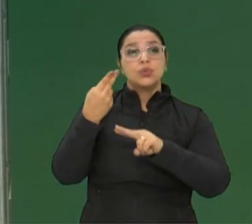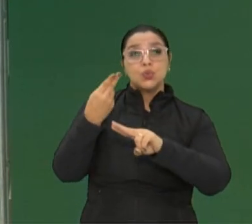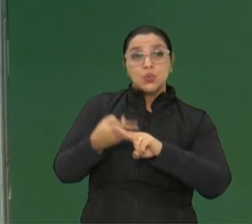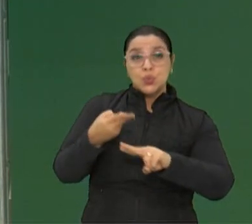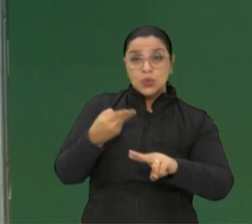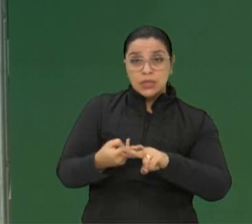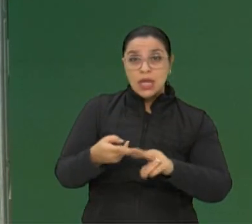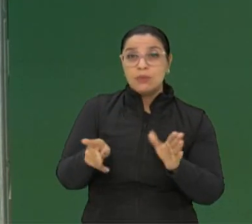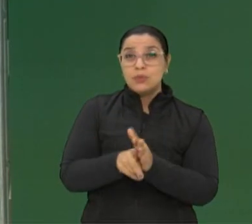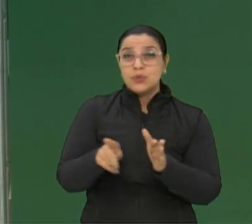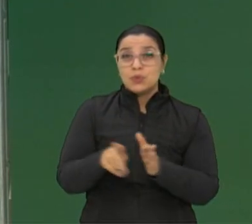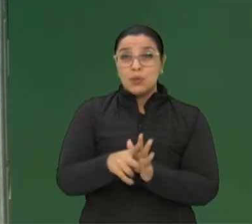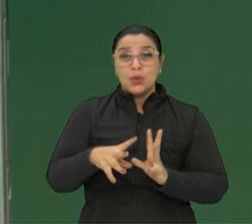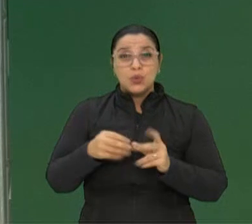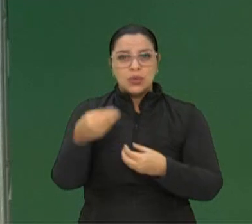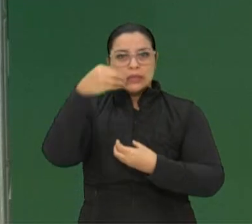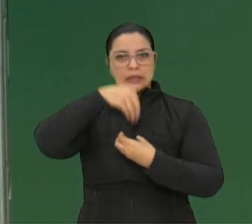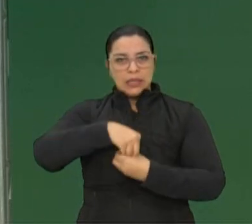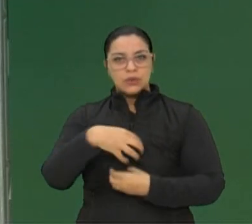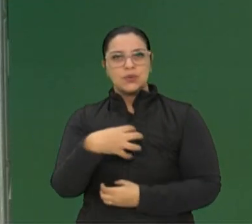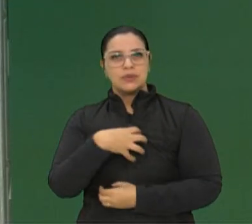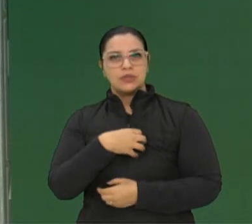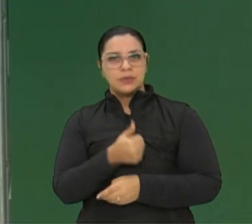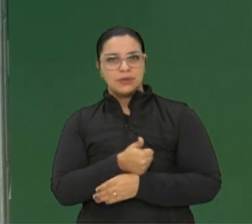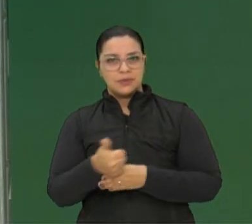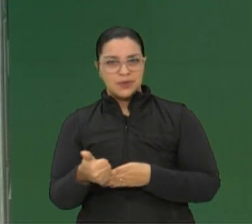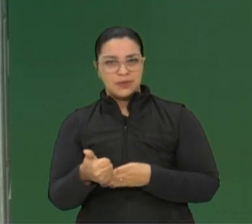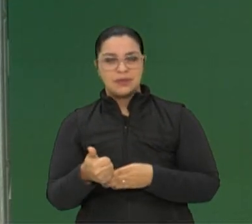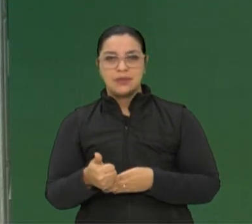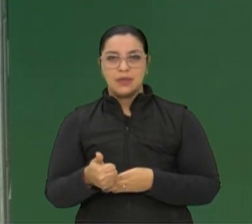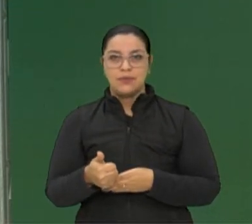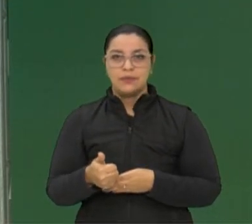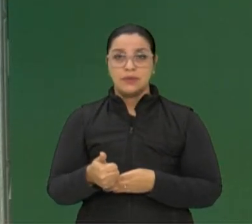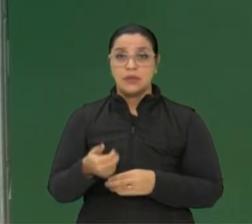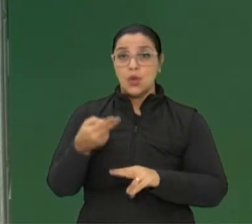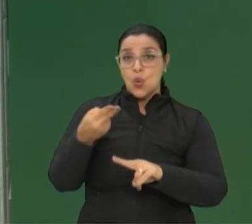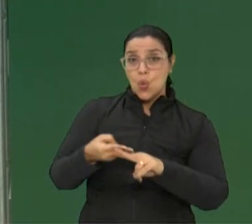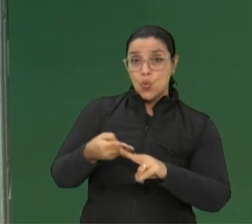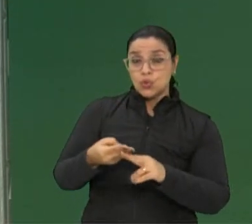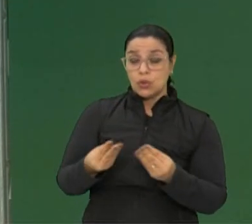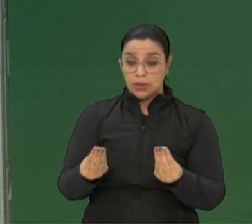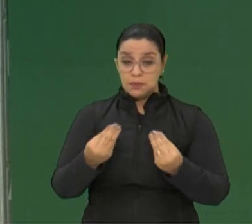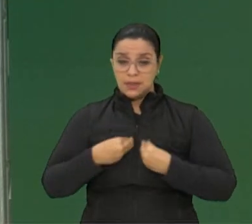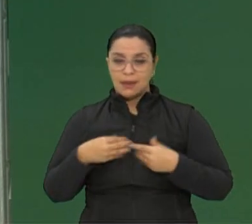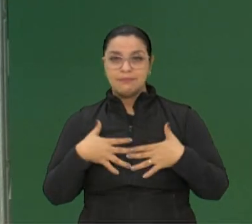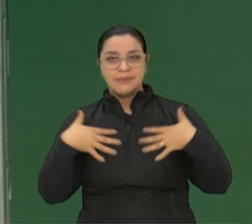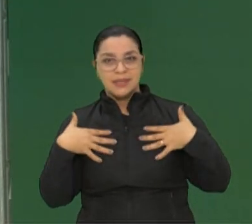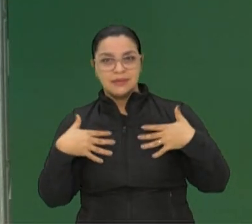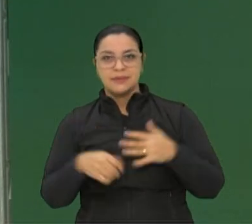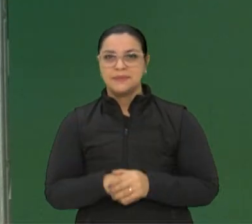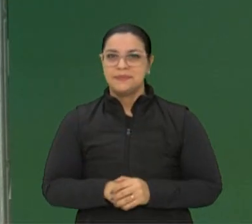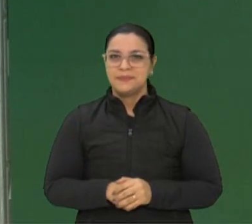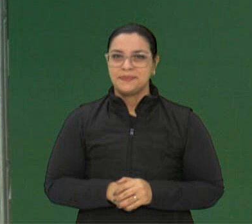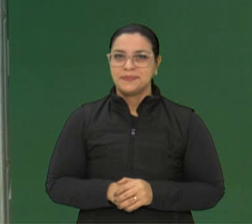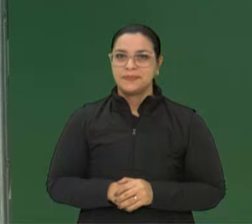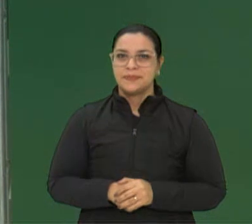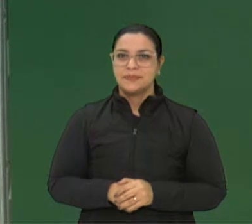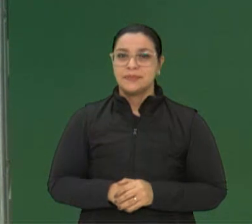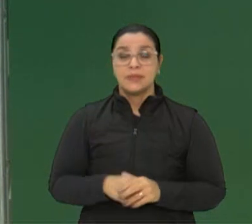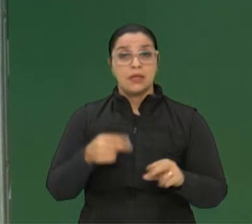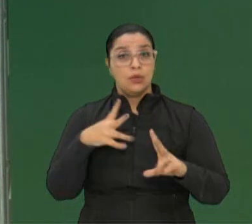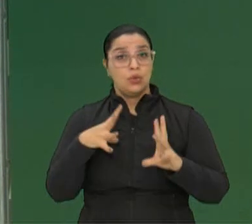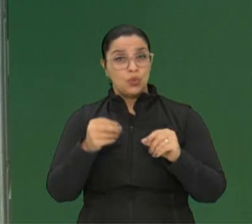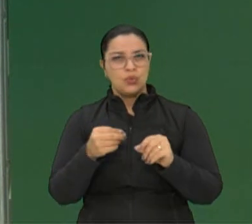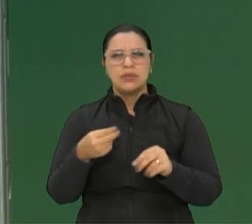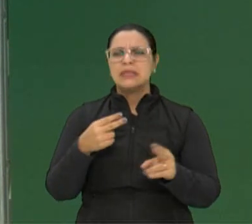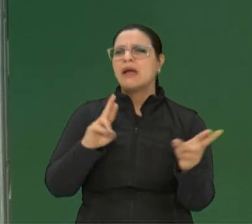fonte do sentimento moral, tá? Aquilo que é útil é aquilo que agrada, né? A